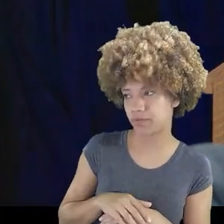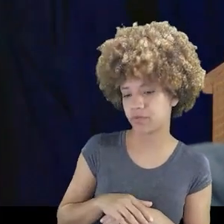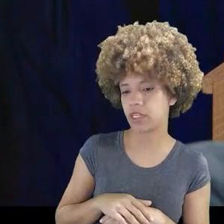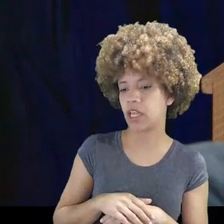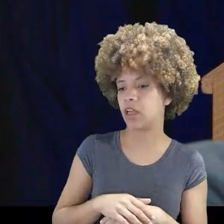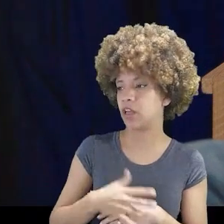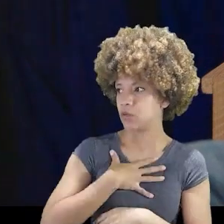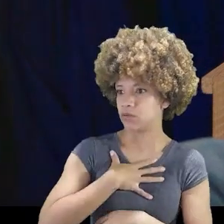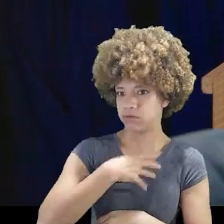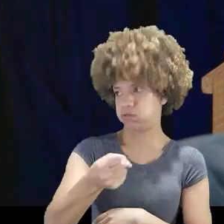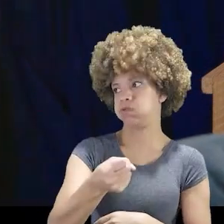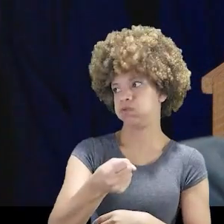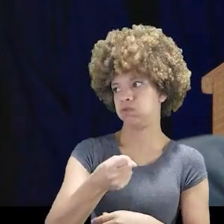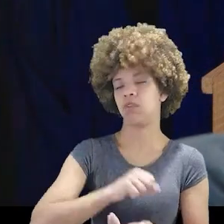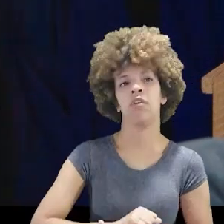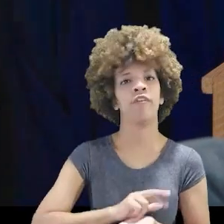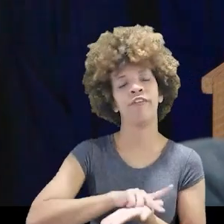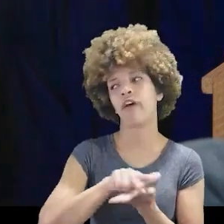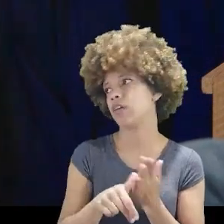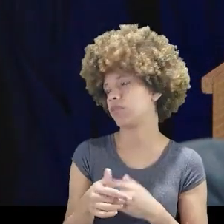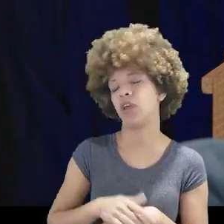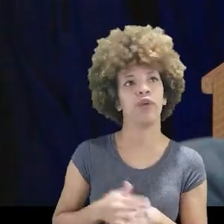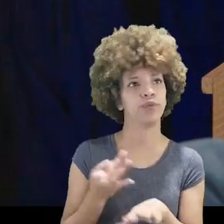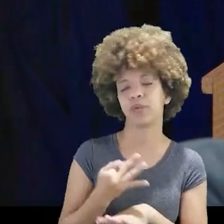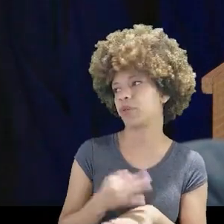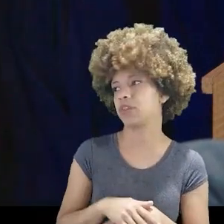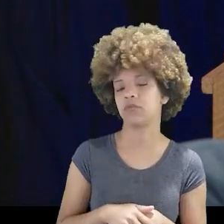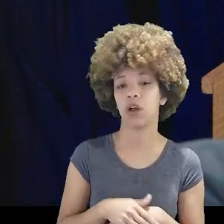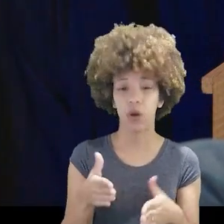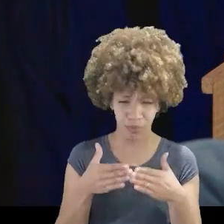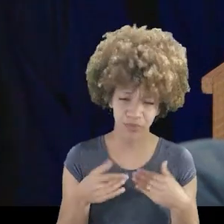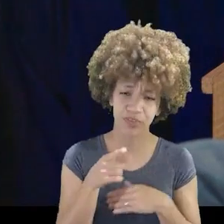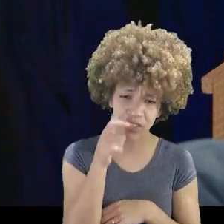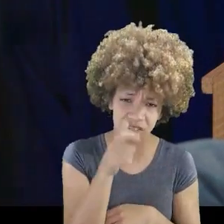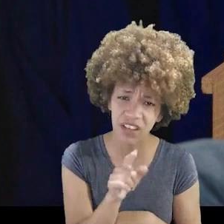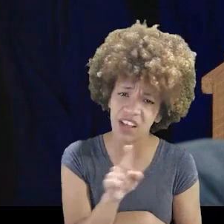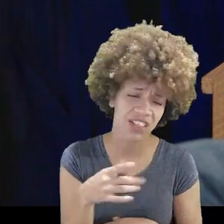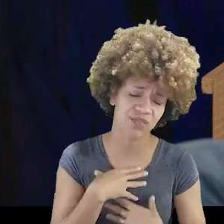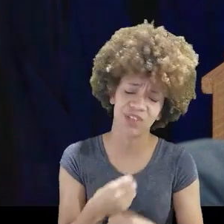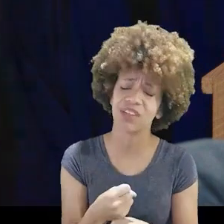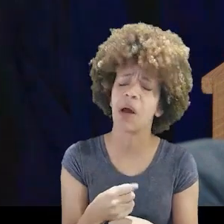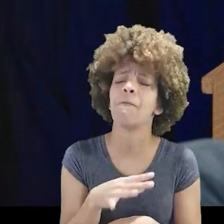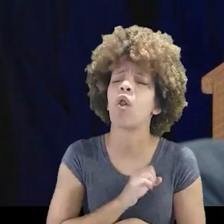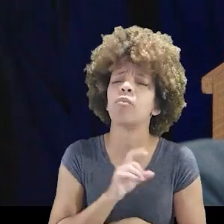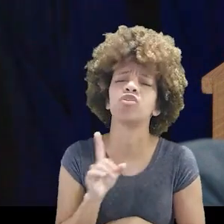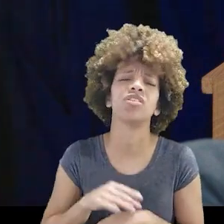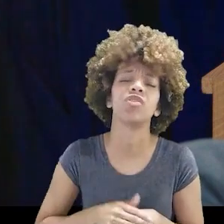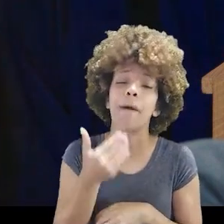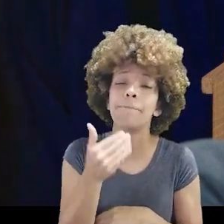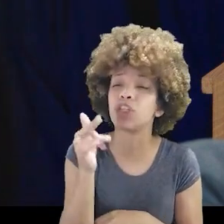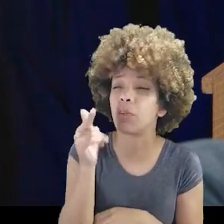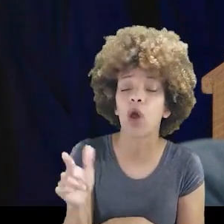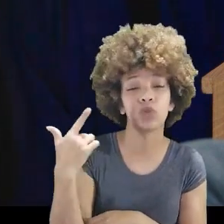Vale dos Suicidas eu não aguento mais tira a gente vai se por favor você que está assistindo não se mate cara pela Pede para alguém te